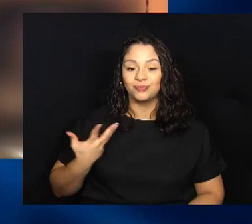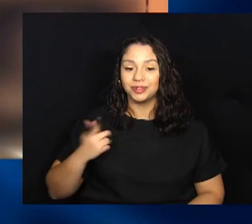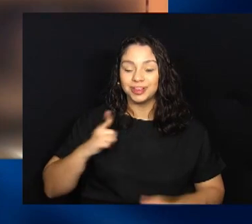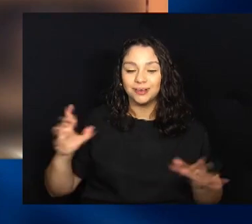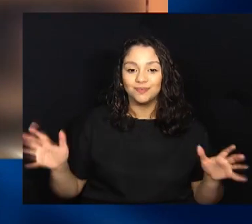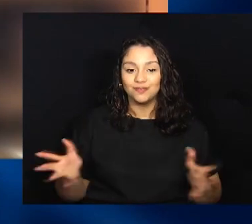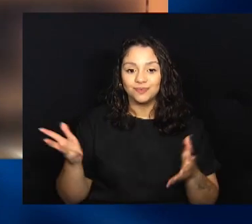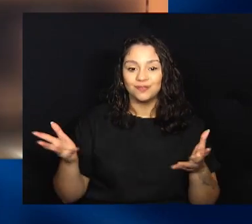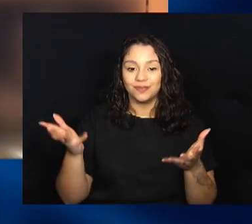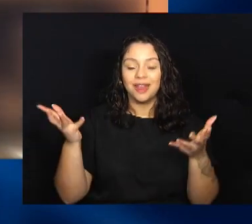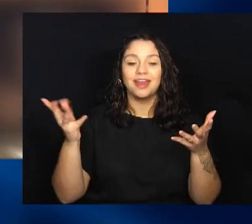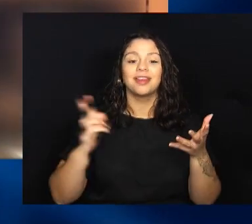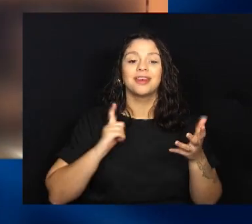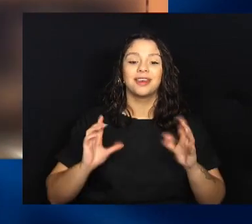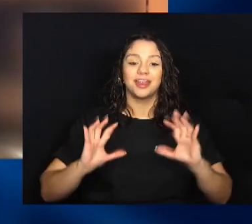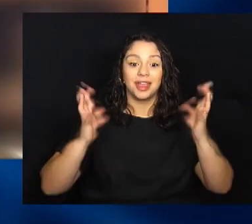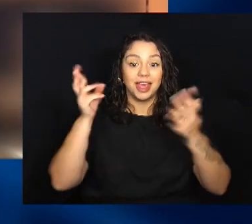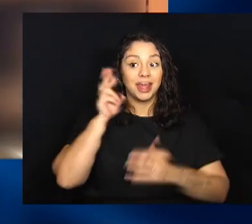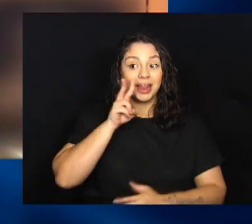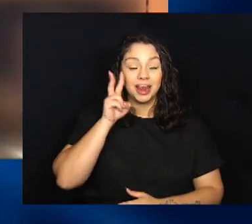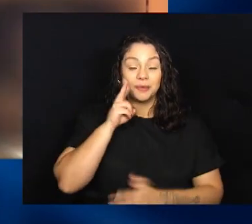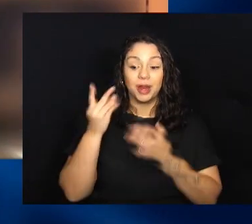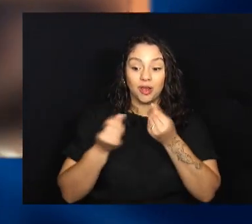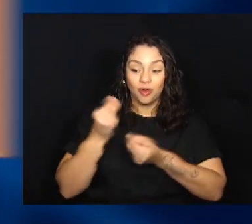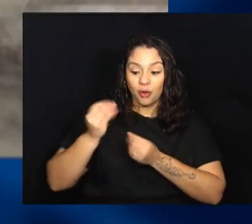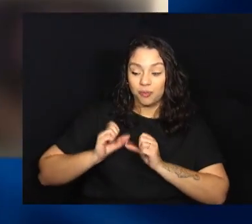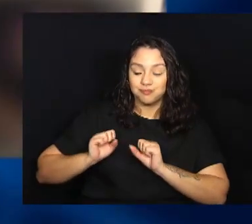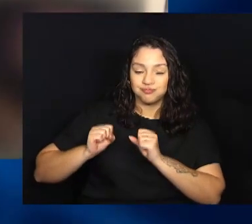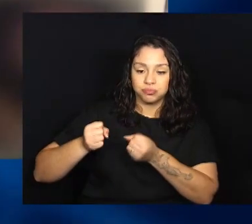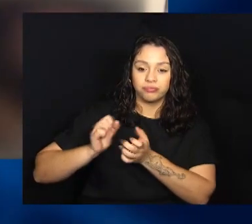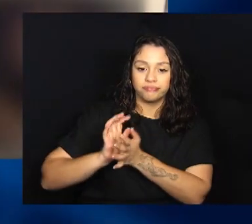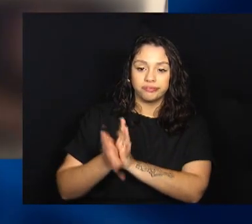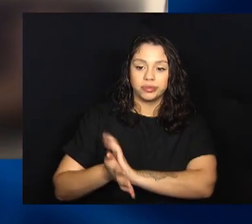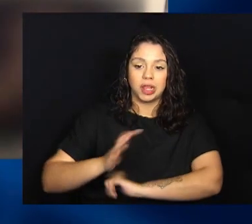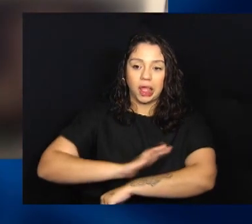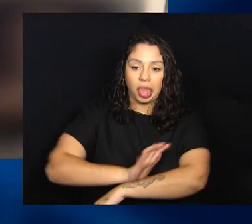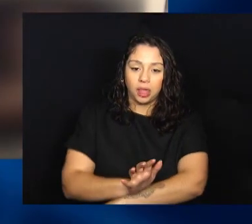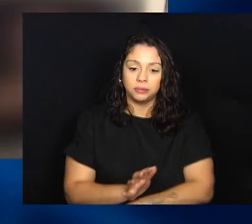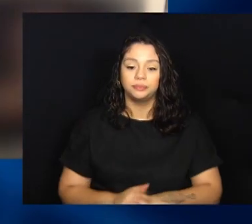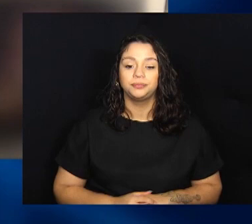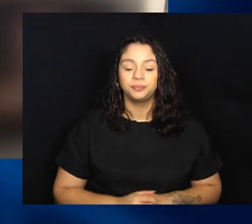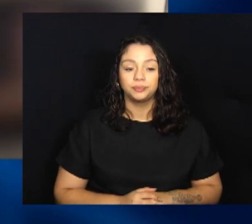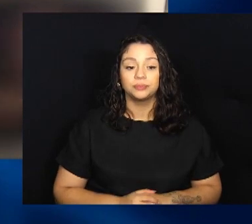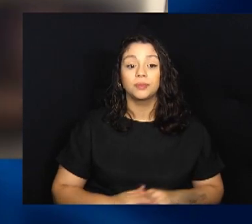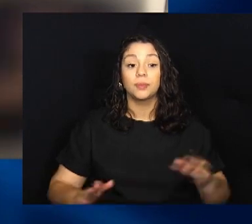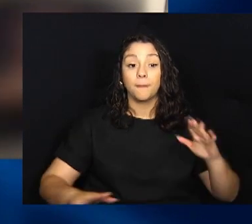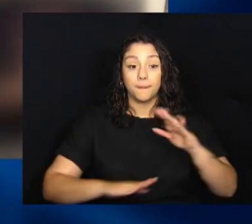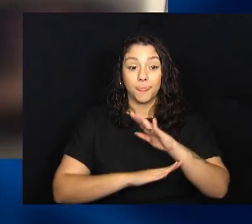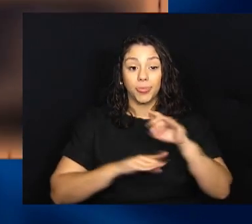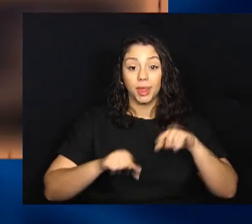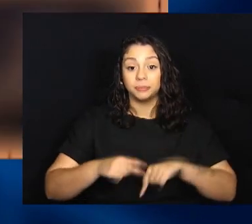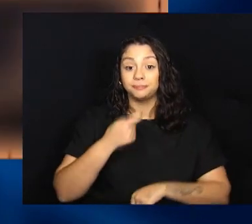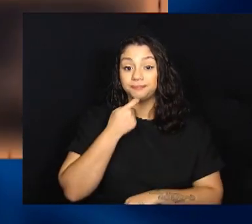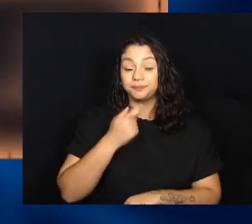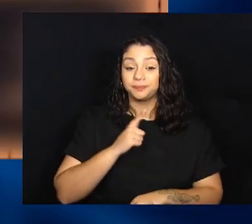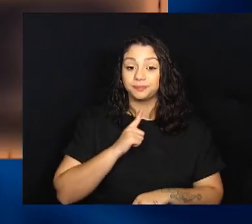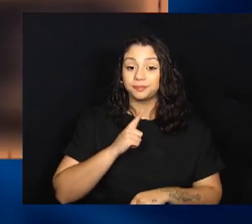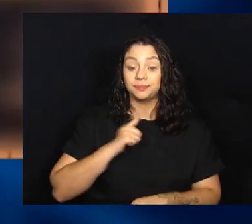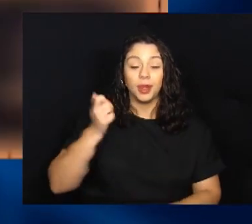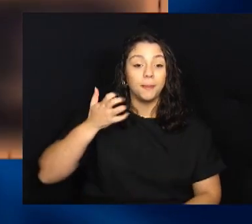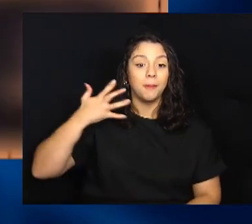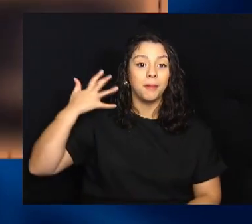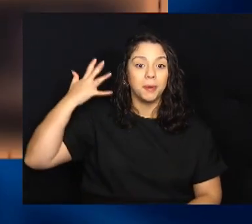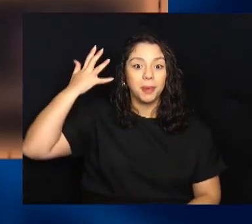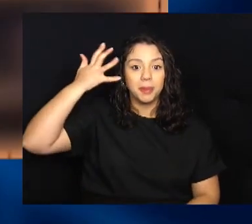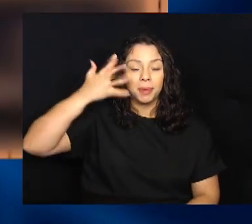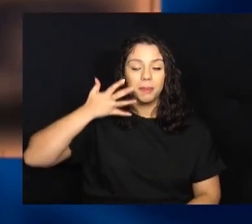evento para relembrar o enfrentamento ao racismo. Câmara de Campinas promove primeiro ciclo de palestras